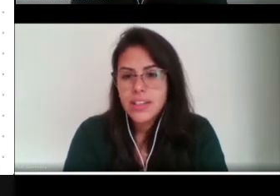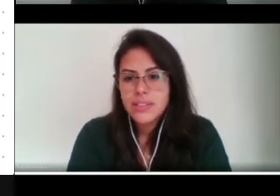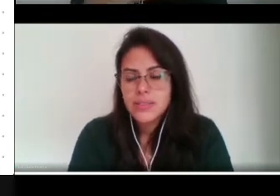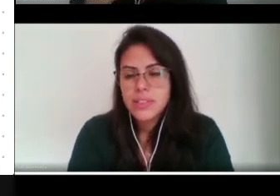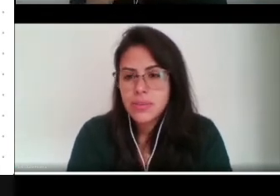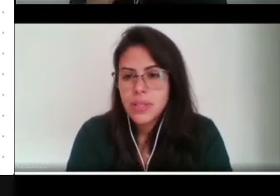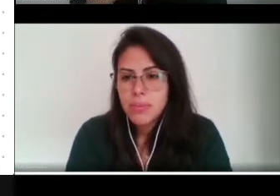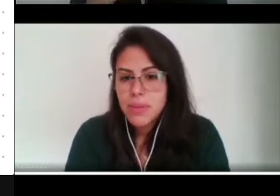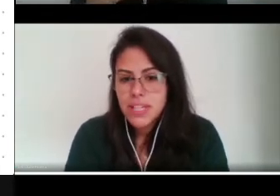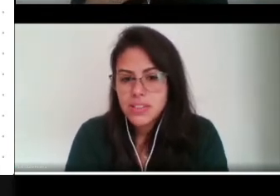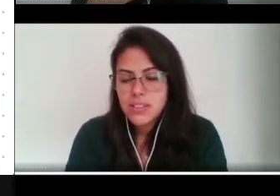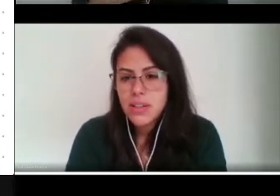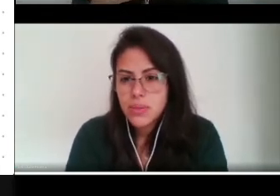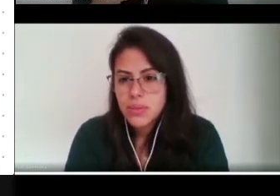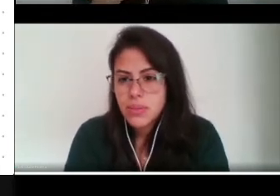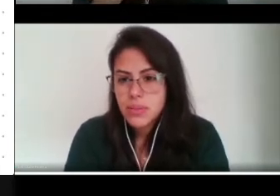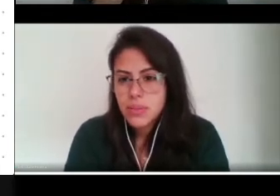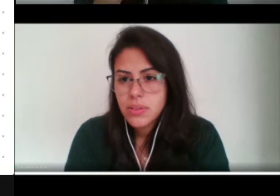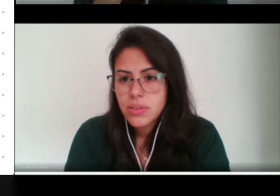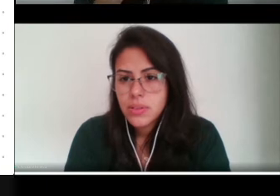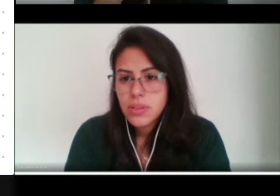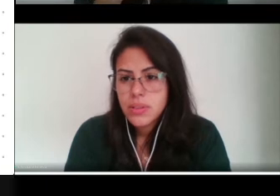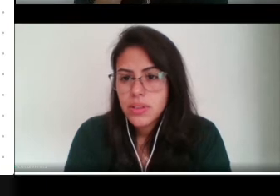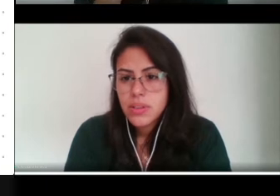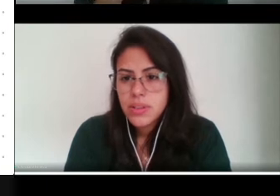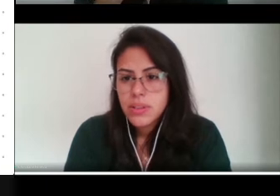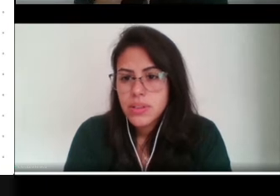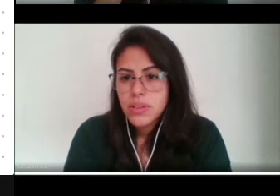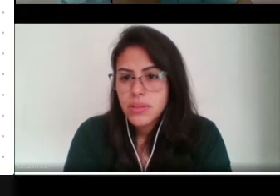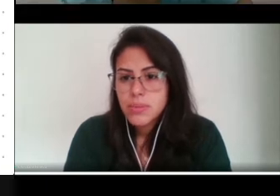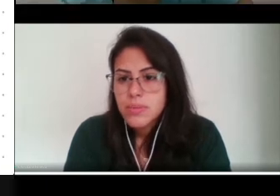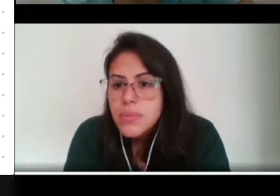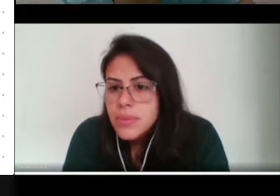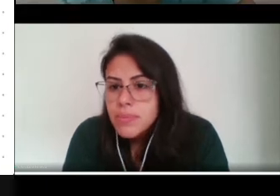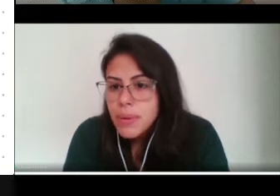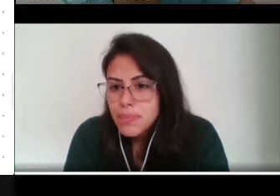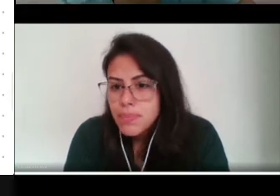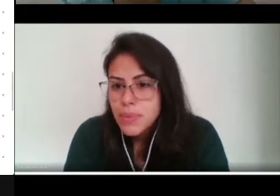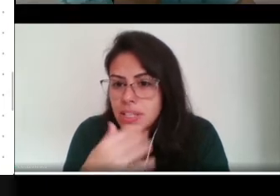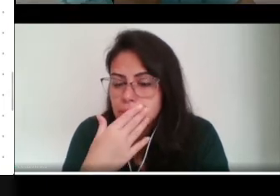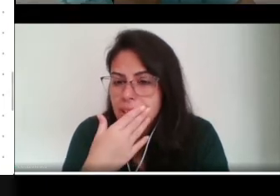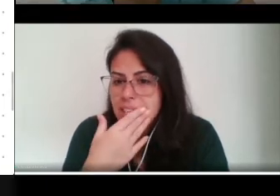Para poder explicar de novo? Tem como você voltar? Tem.